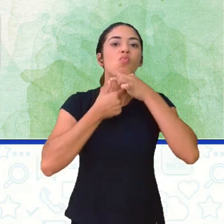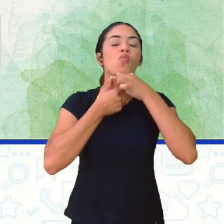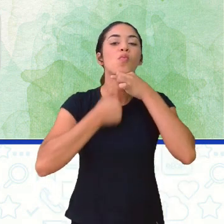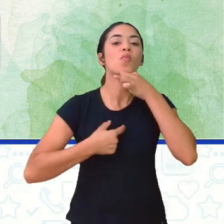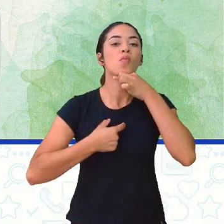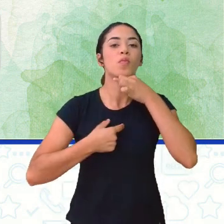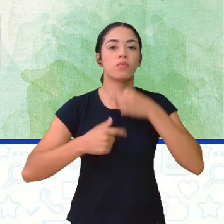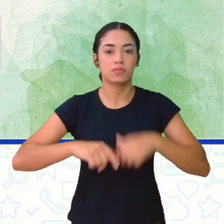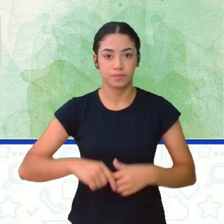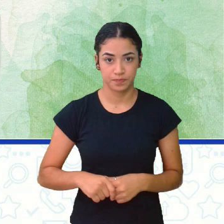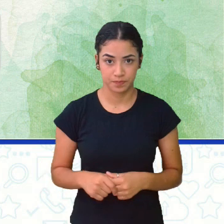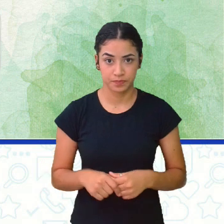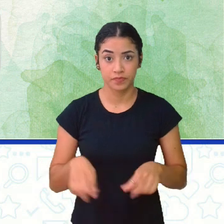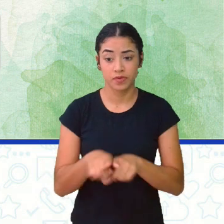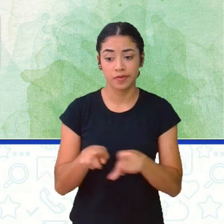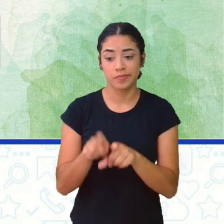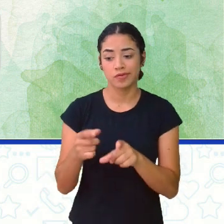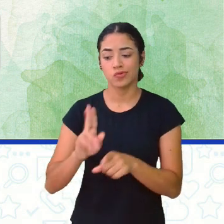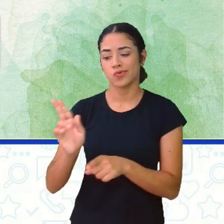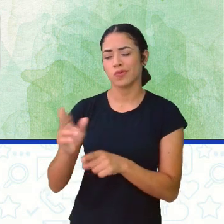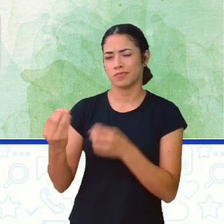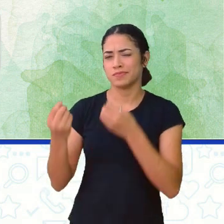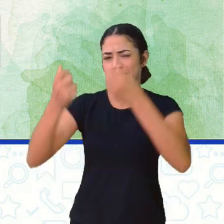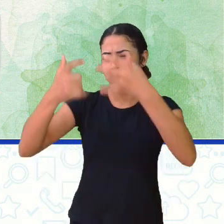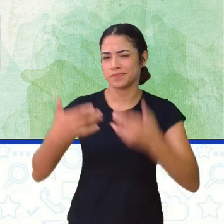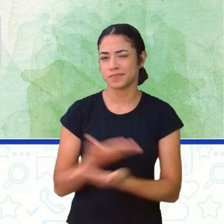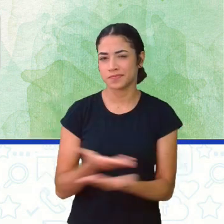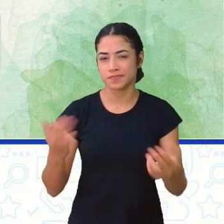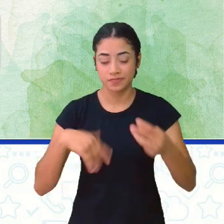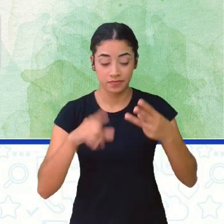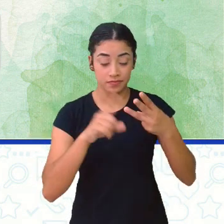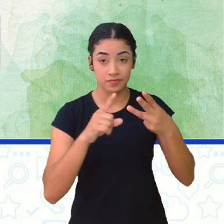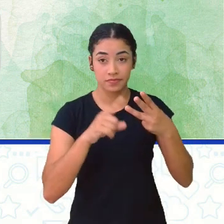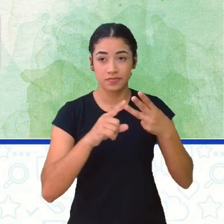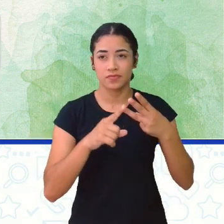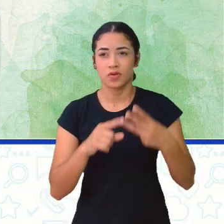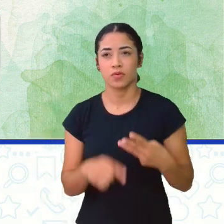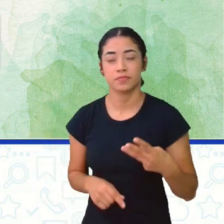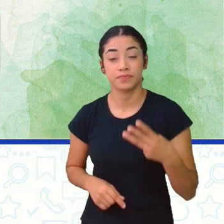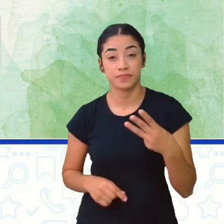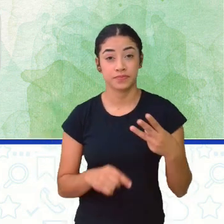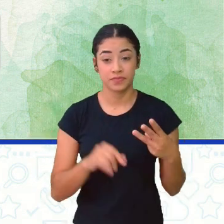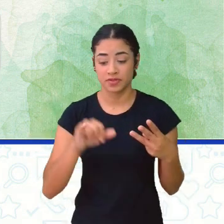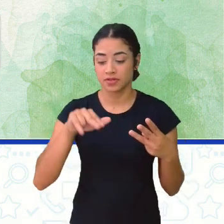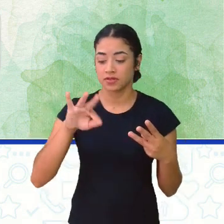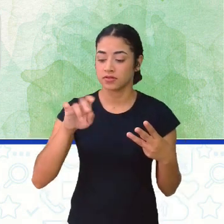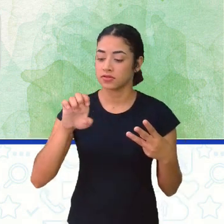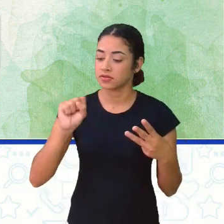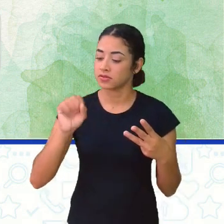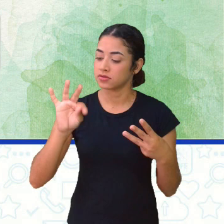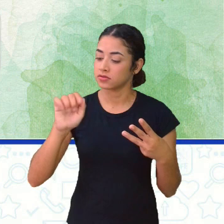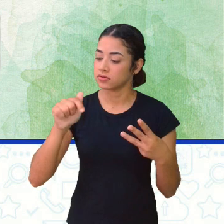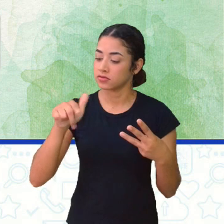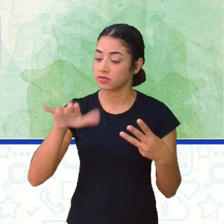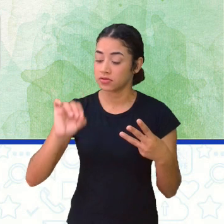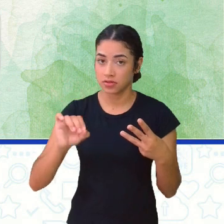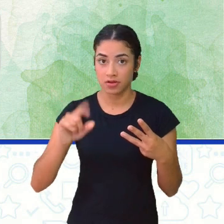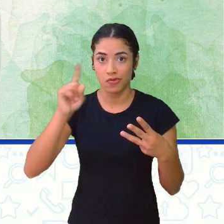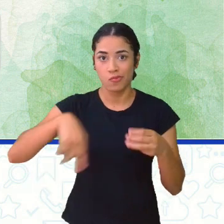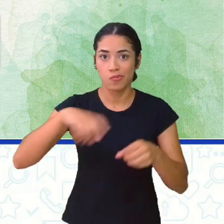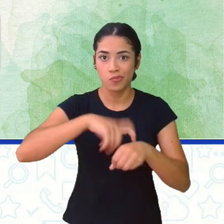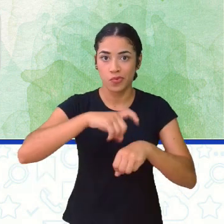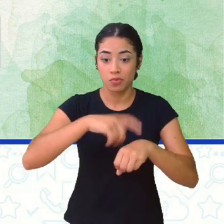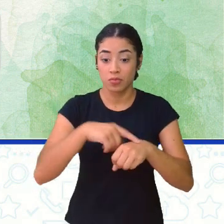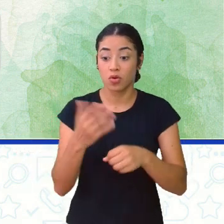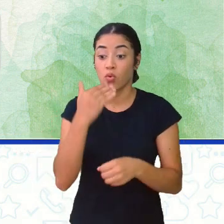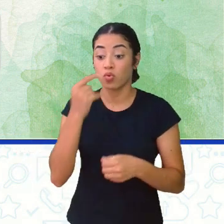que tubo é esse e até o nome. Depois vem a ingestão. É o momento que esse alimento, né, ele chega no nosso